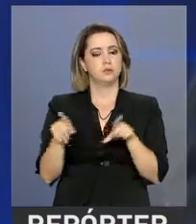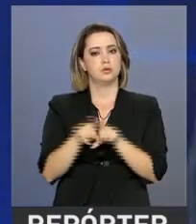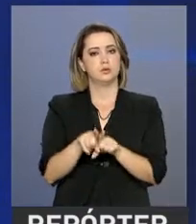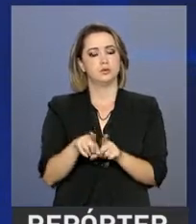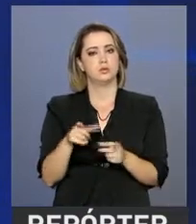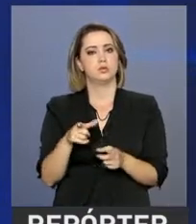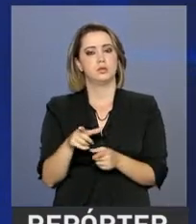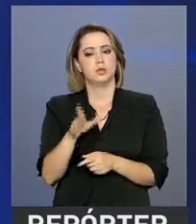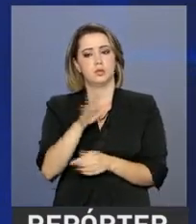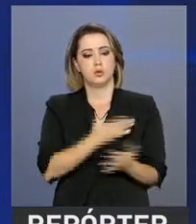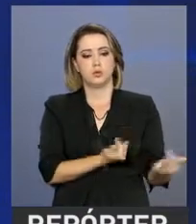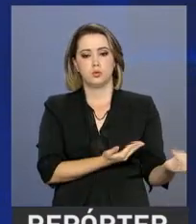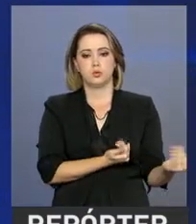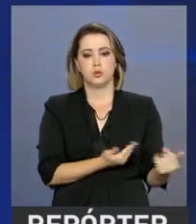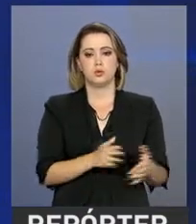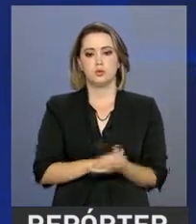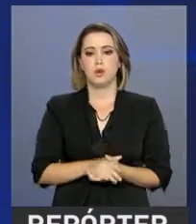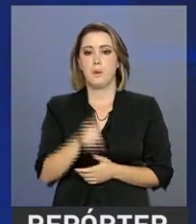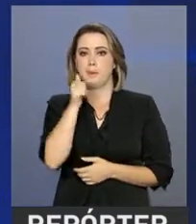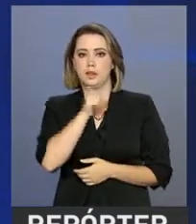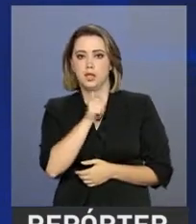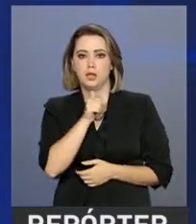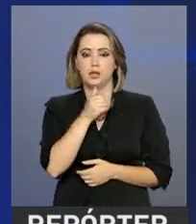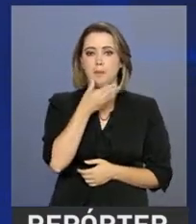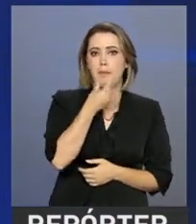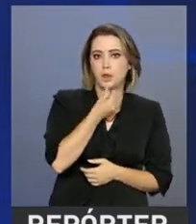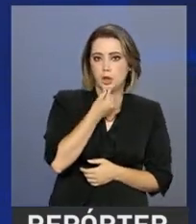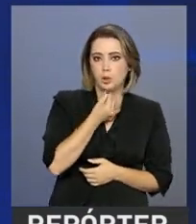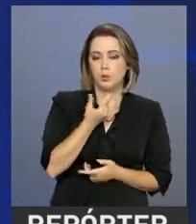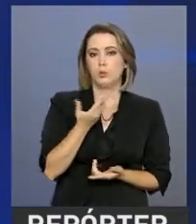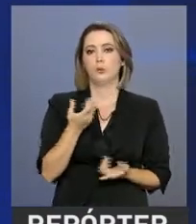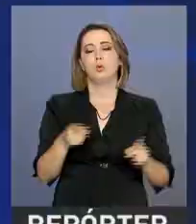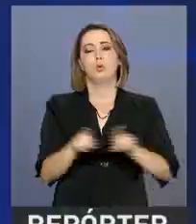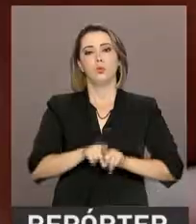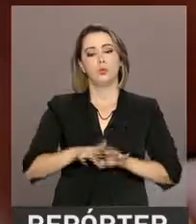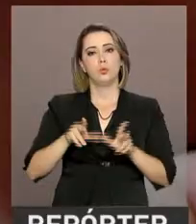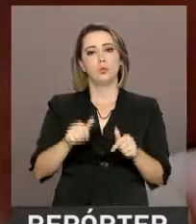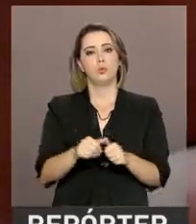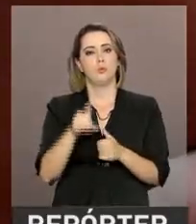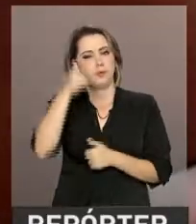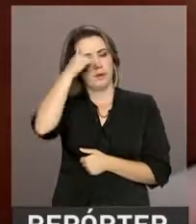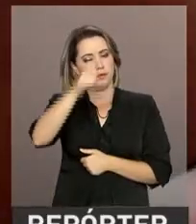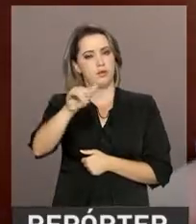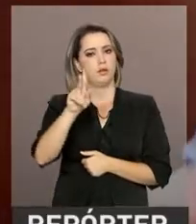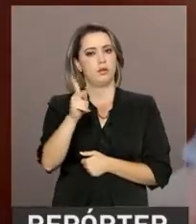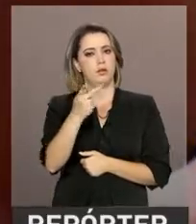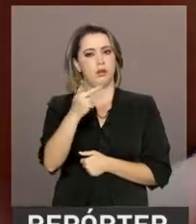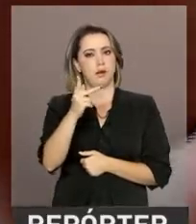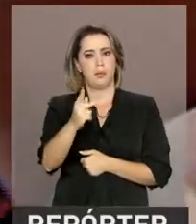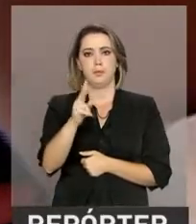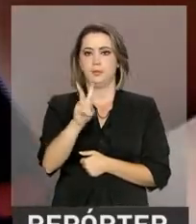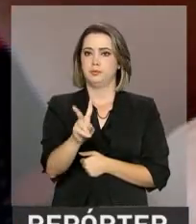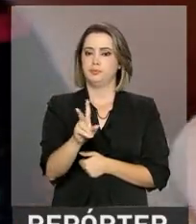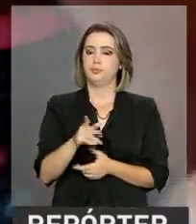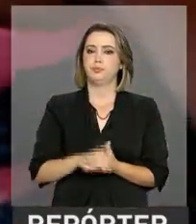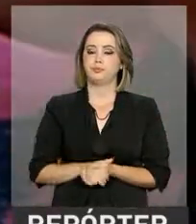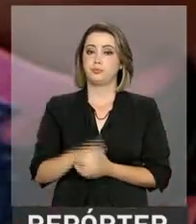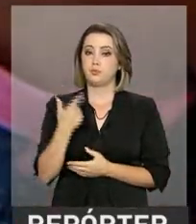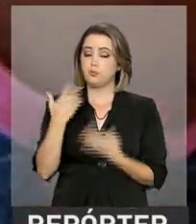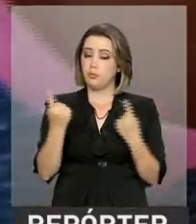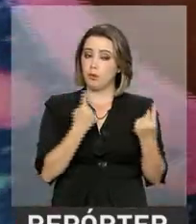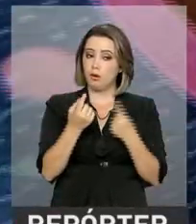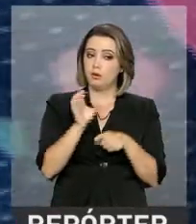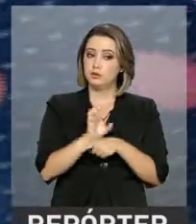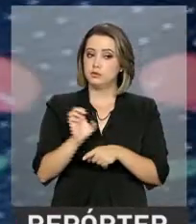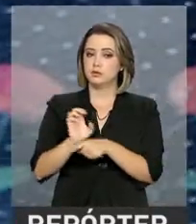o adolescente também tanto menina como o menino em relação à questão da hp cada estado vai avaliar as condições para aplicar as